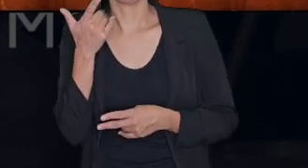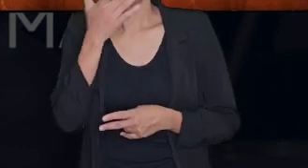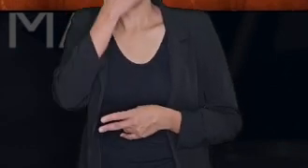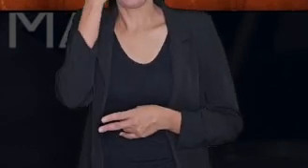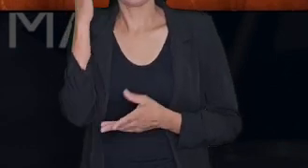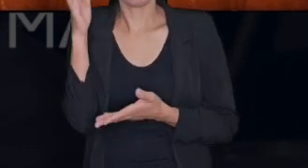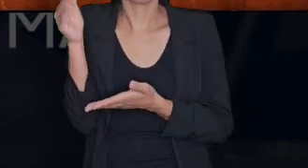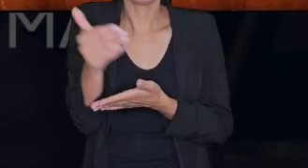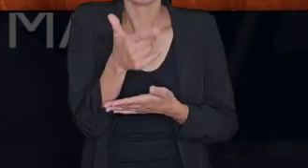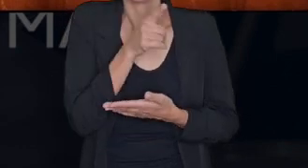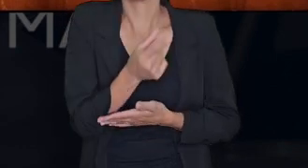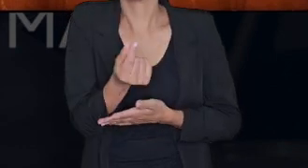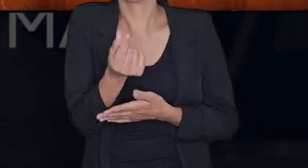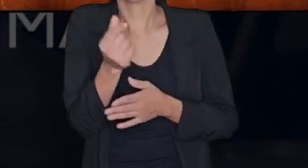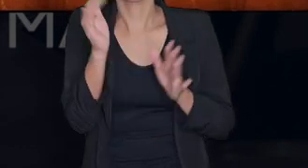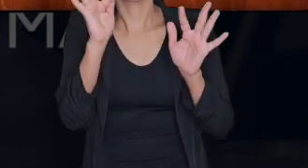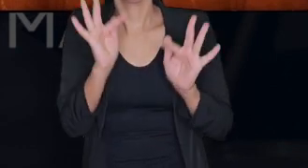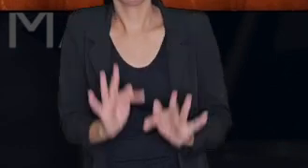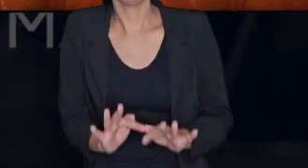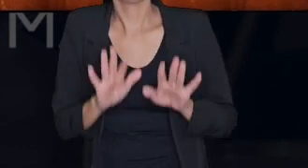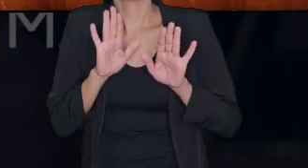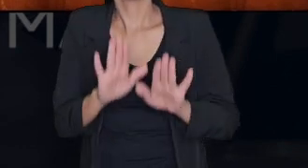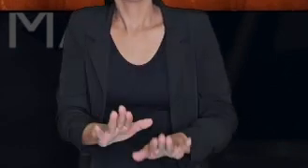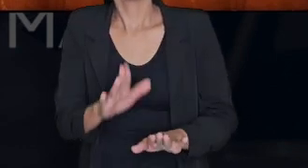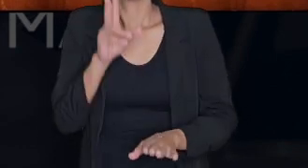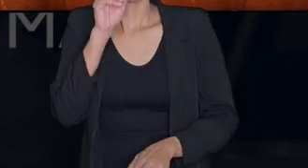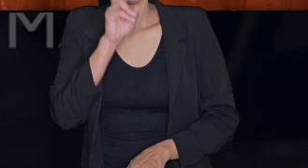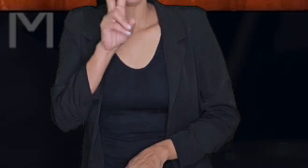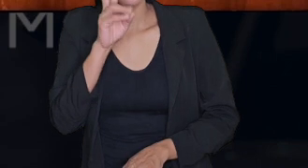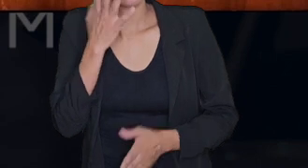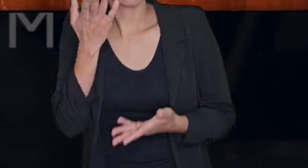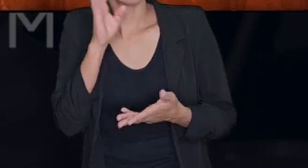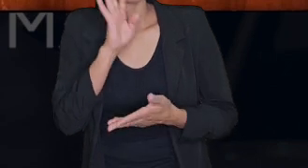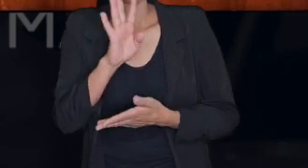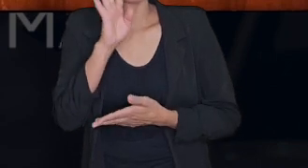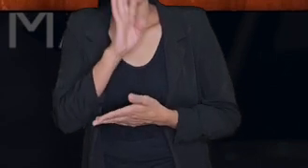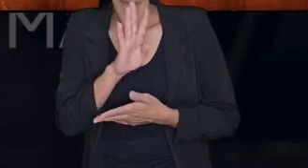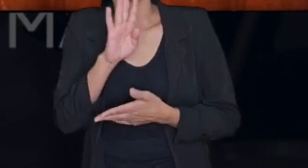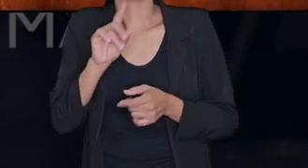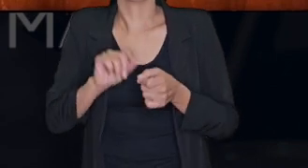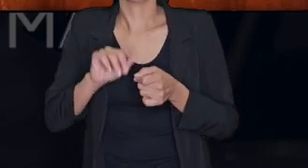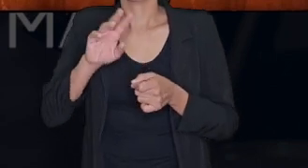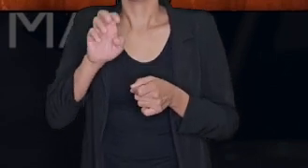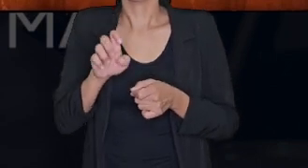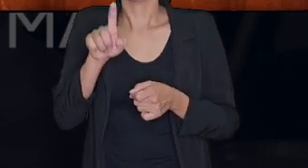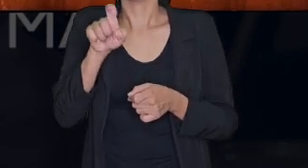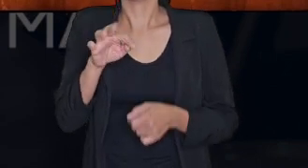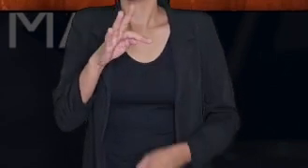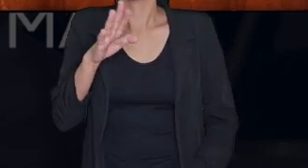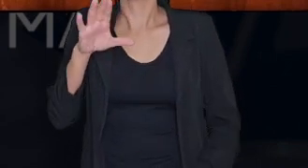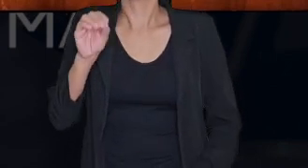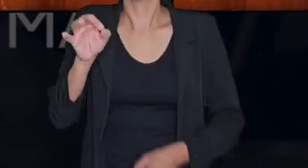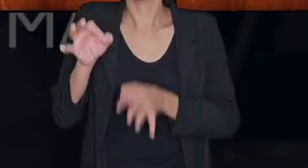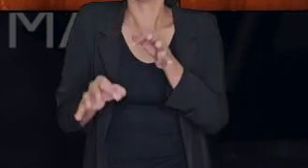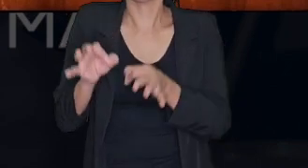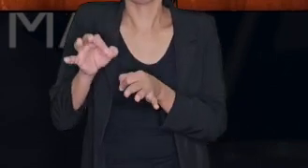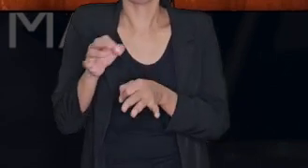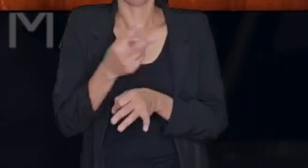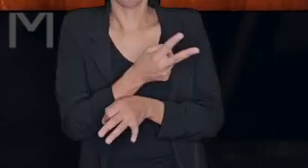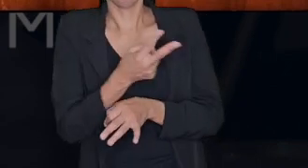para o Detran, vai para o banco, a galera levanta a grana, todo mundo feliz. Agora, olha que legal fazer no